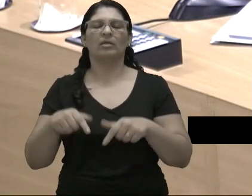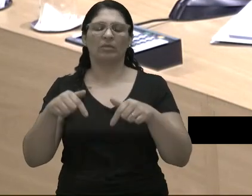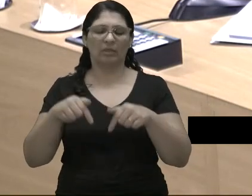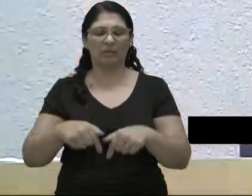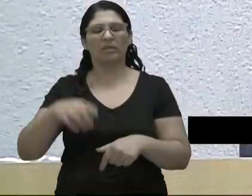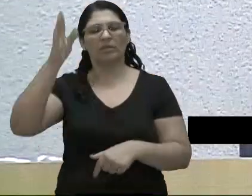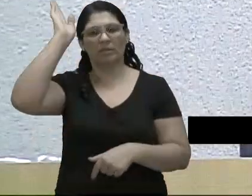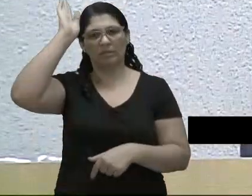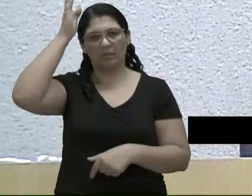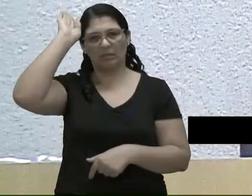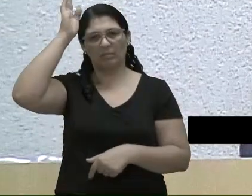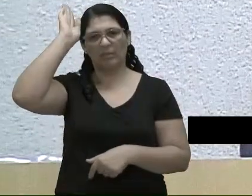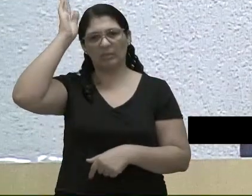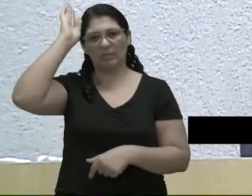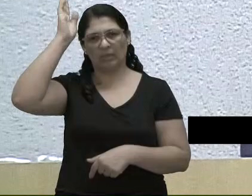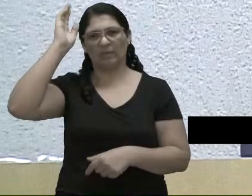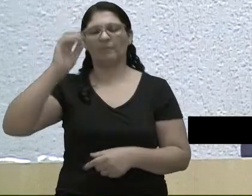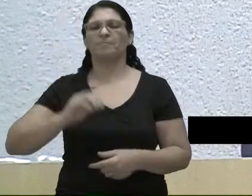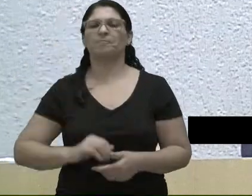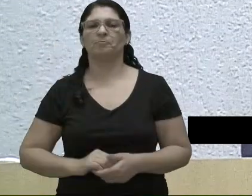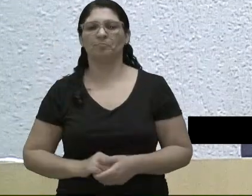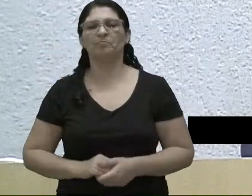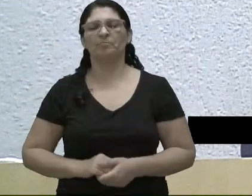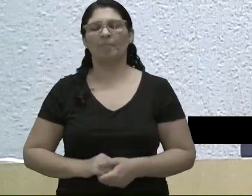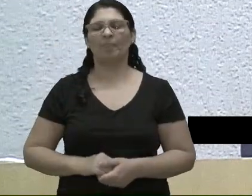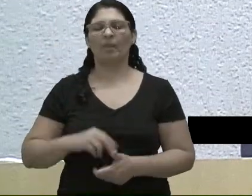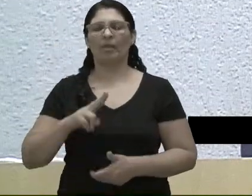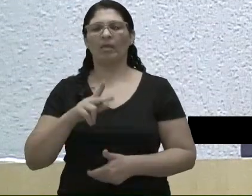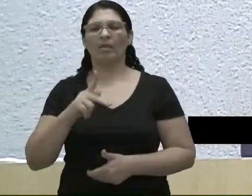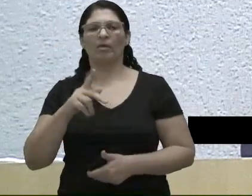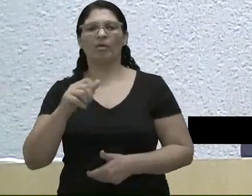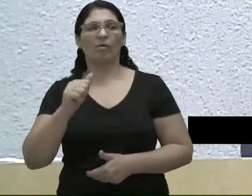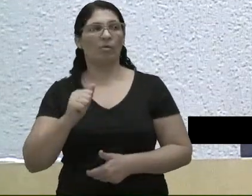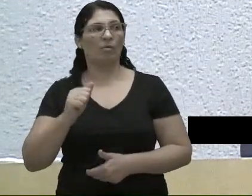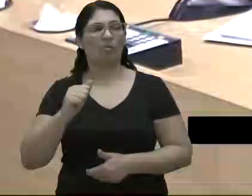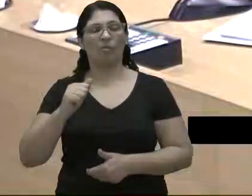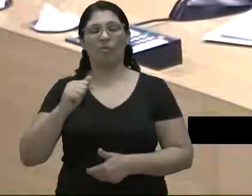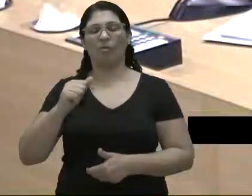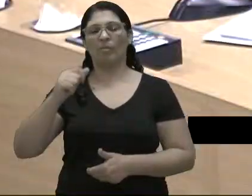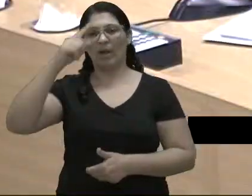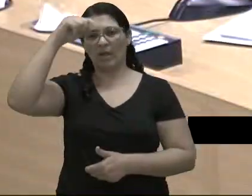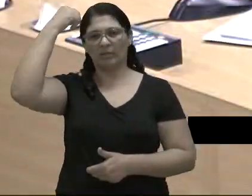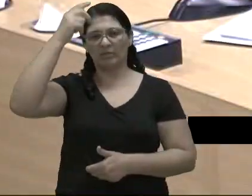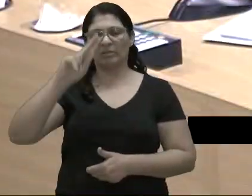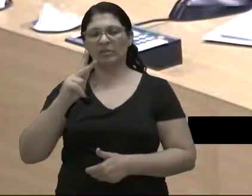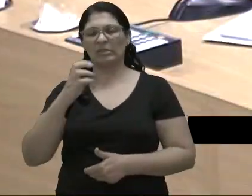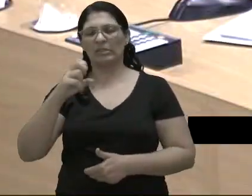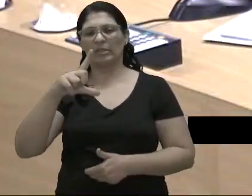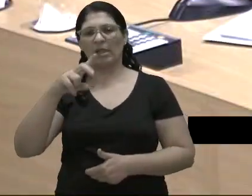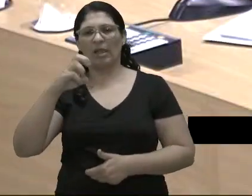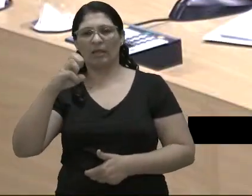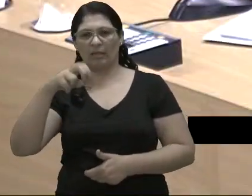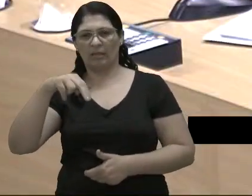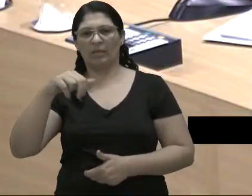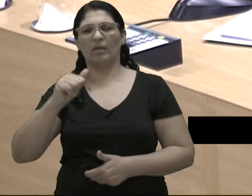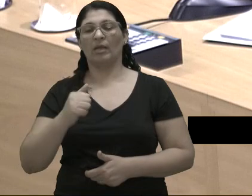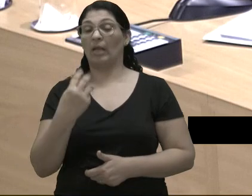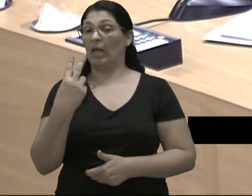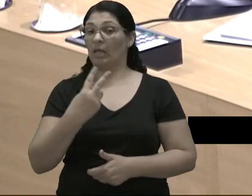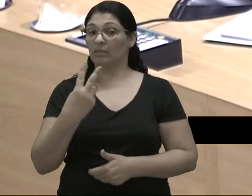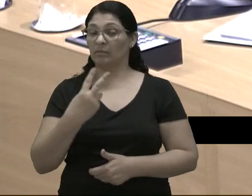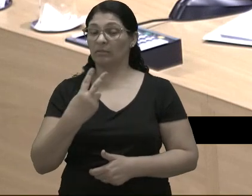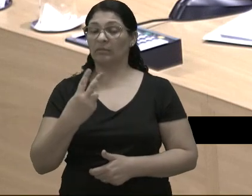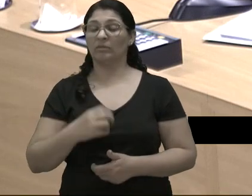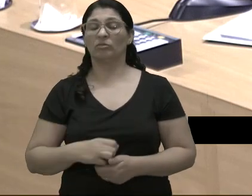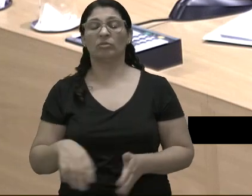né? Para Santa Helena, né? Para Chavantes. Isso, nas duas unidades. Até o dia 29, a